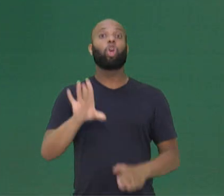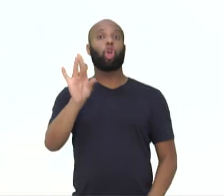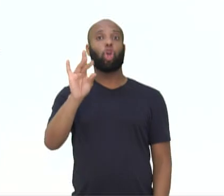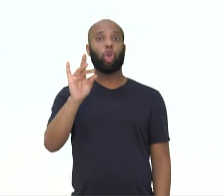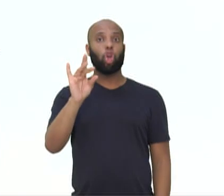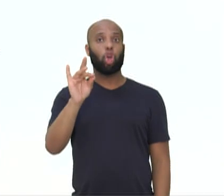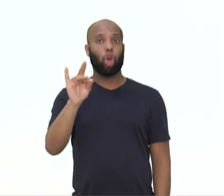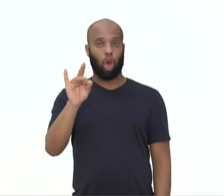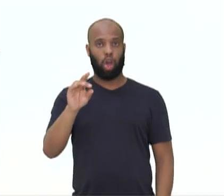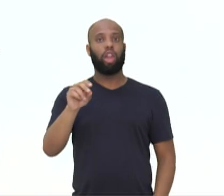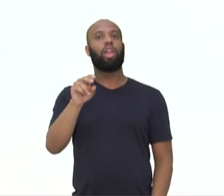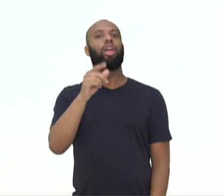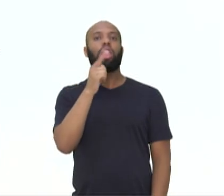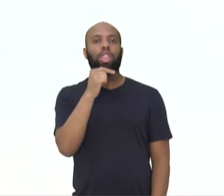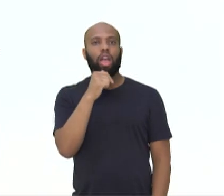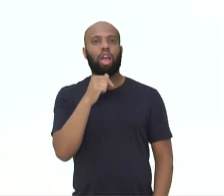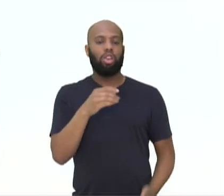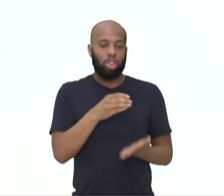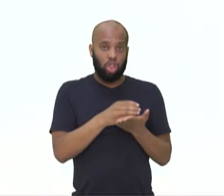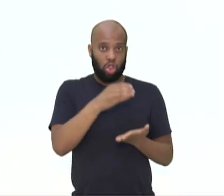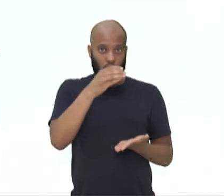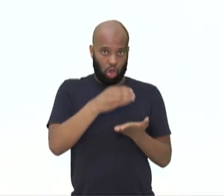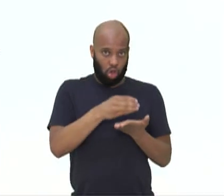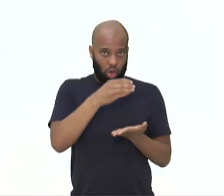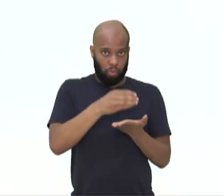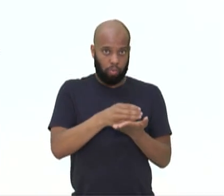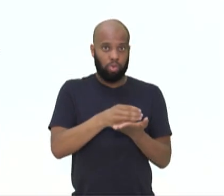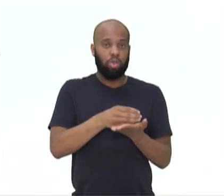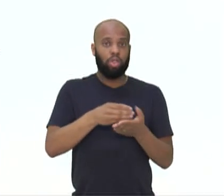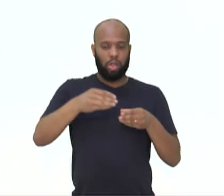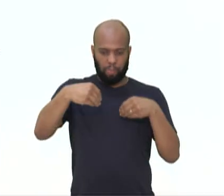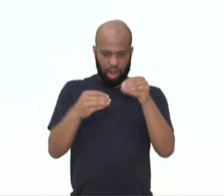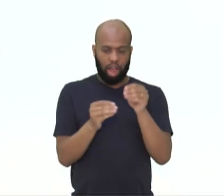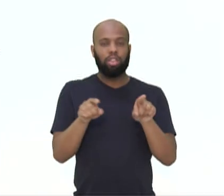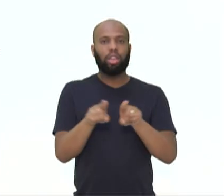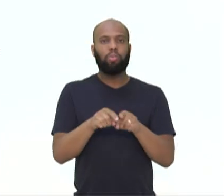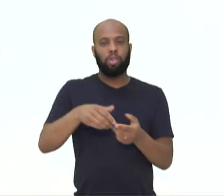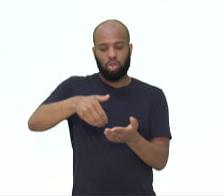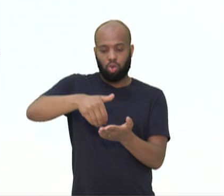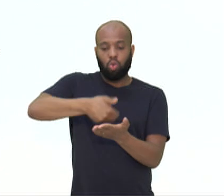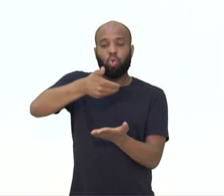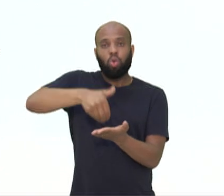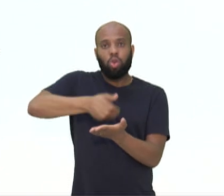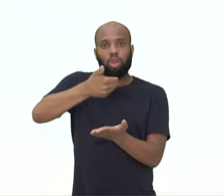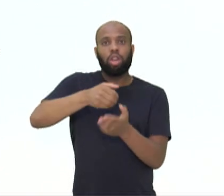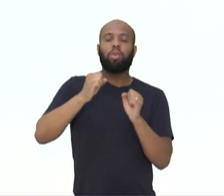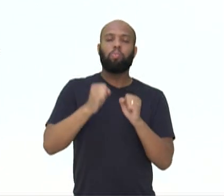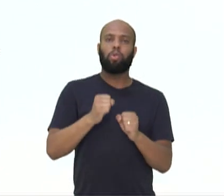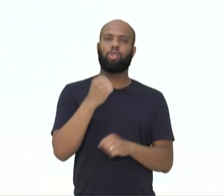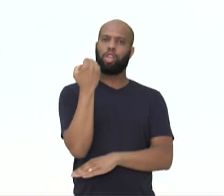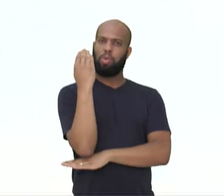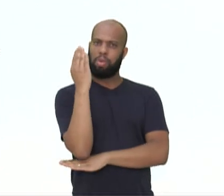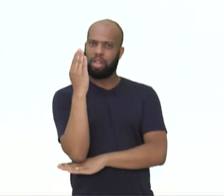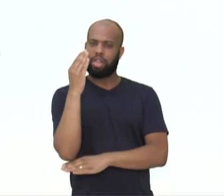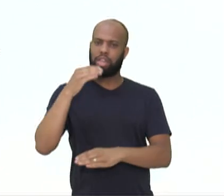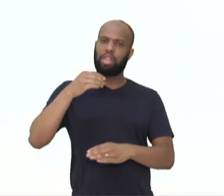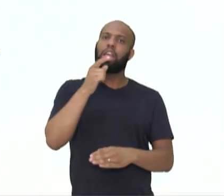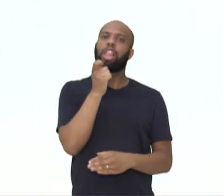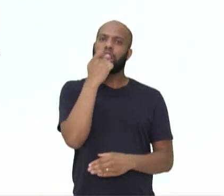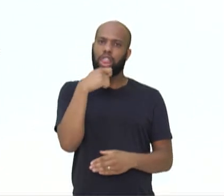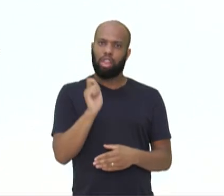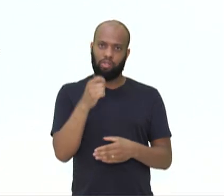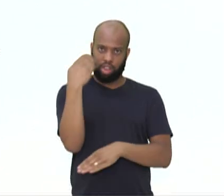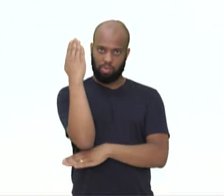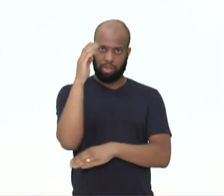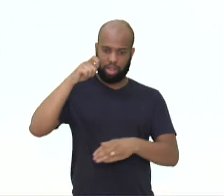branca, água, copos plásticos e colheres. Pode ser uma madeirinha, um palitinho de sorvete